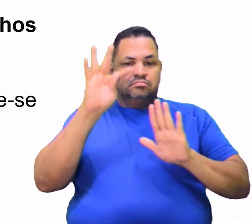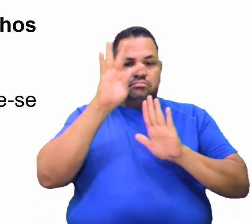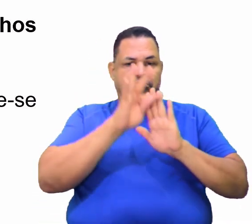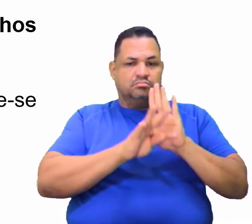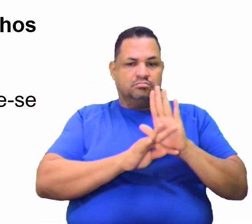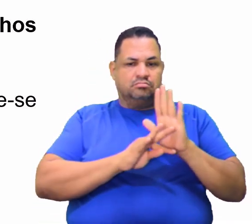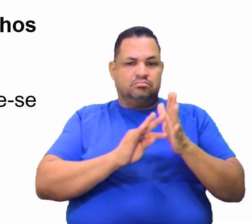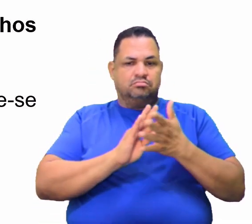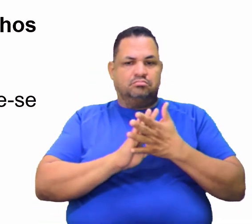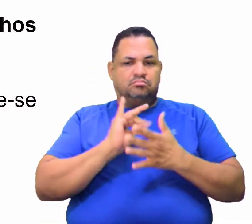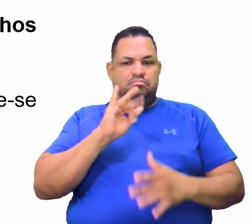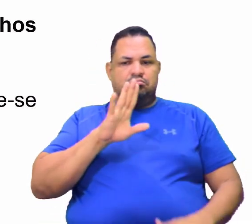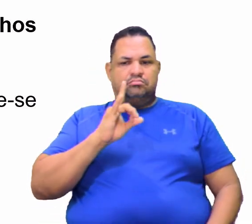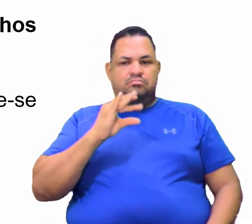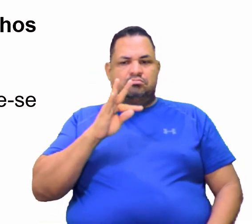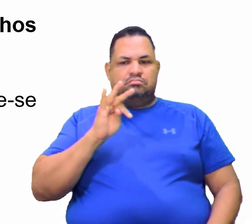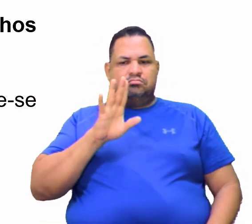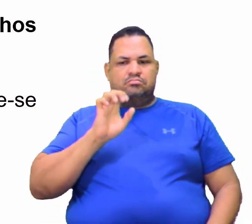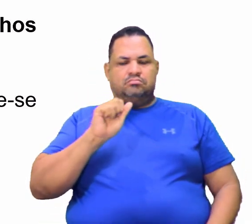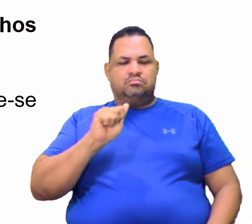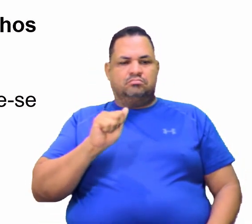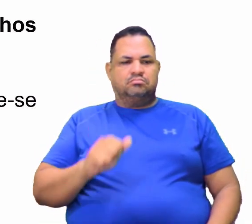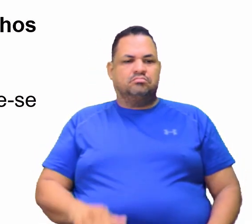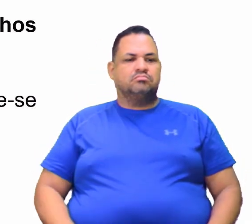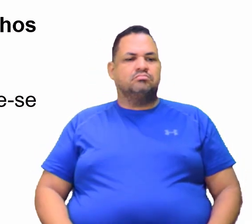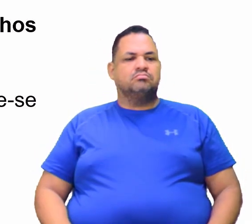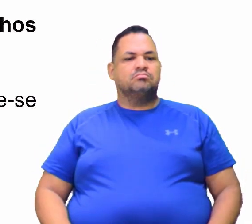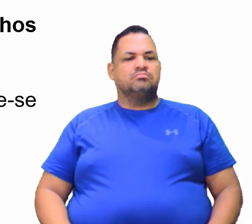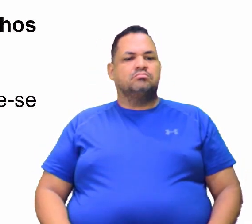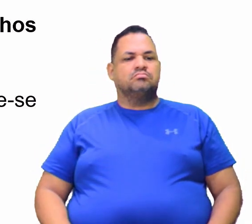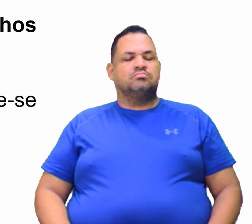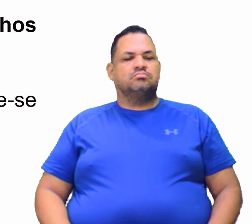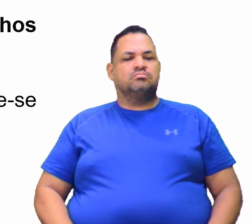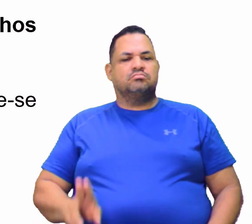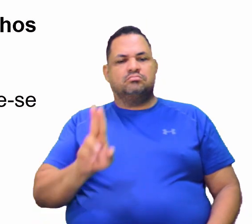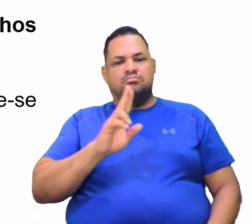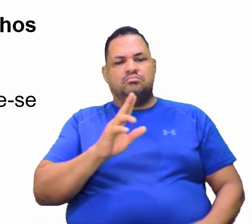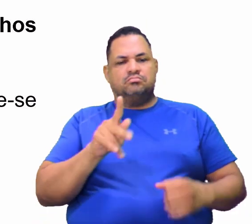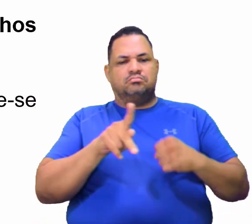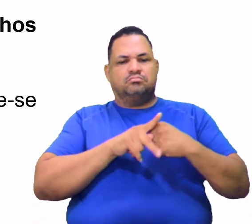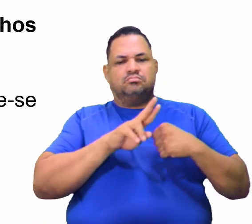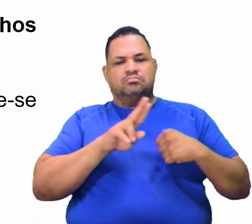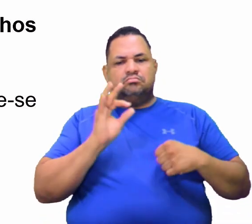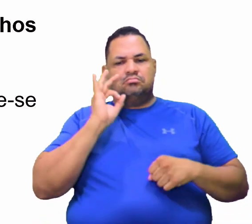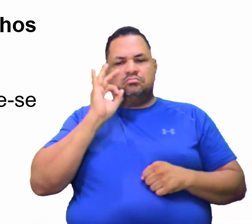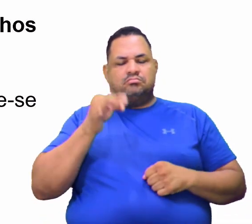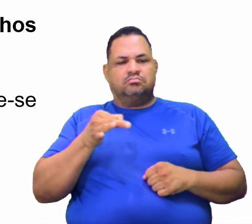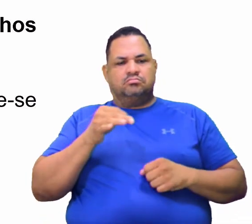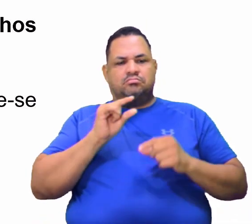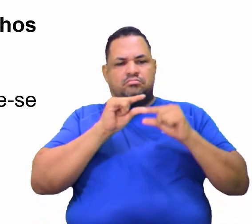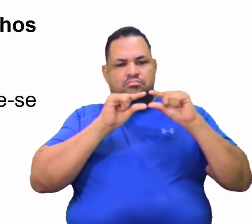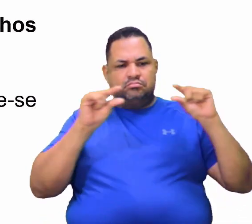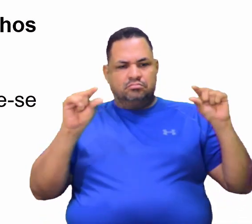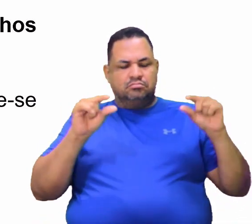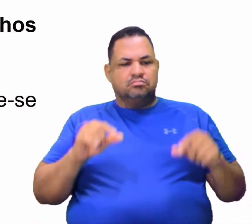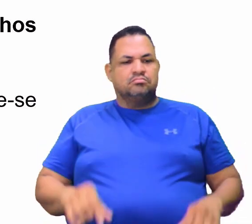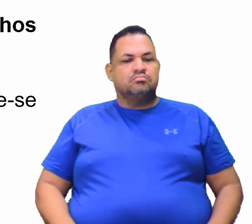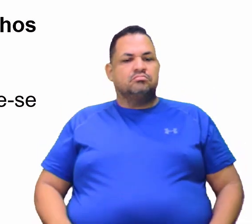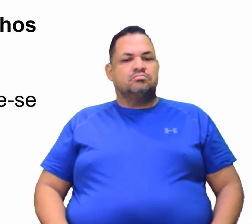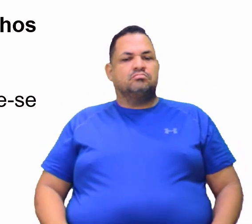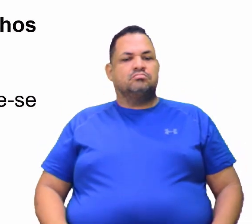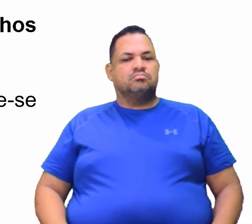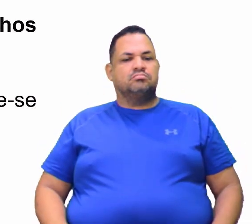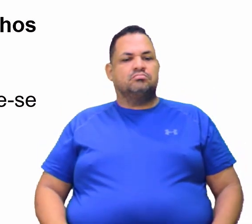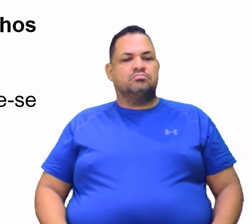de Samitiba. Sobre a colocação pronominal, observe os trechos abaixo. Nós